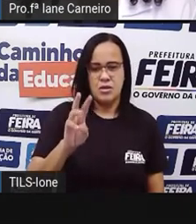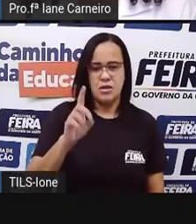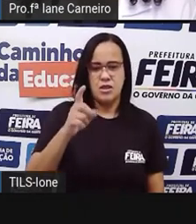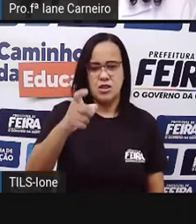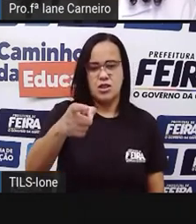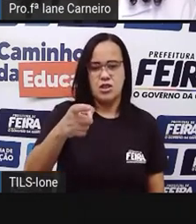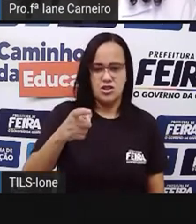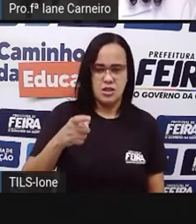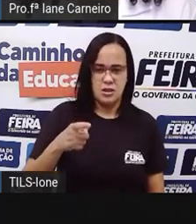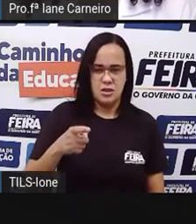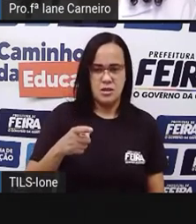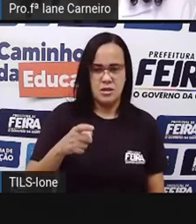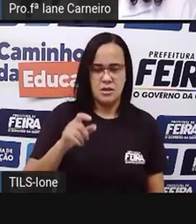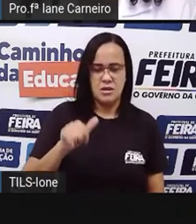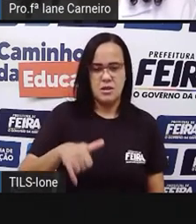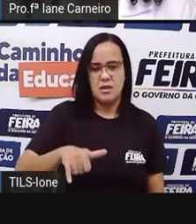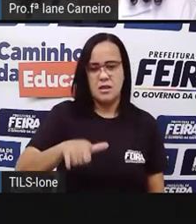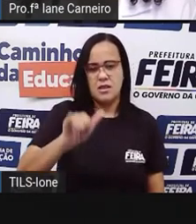X.